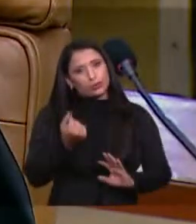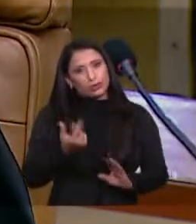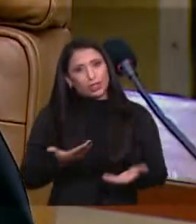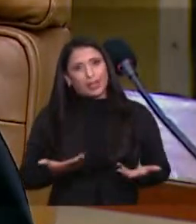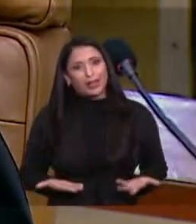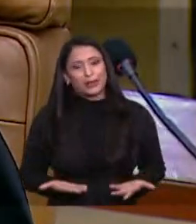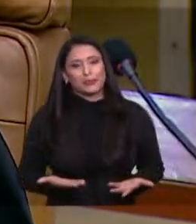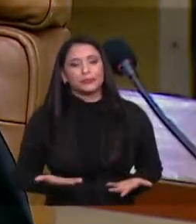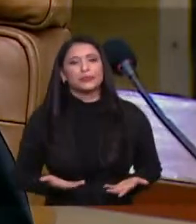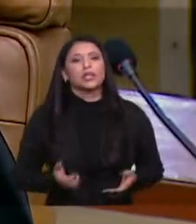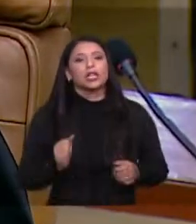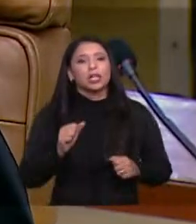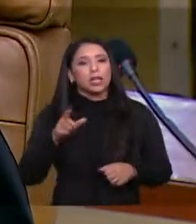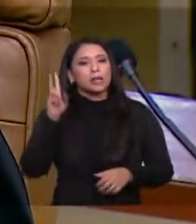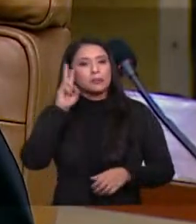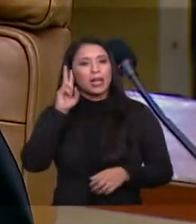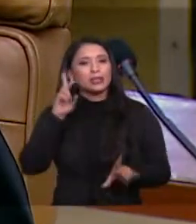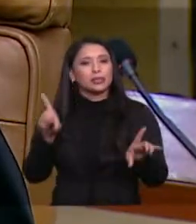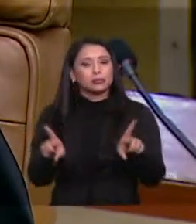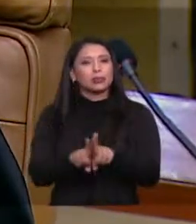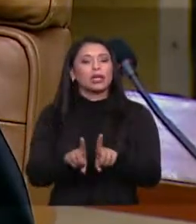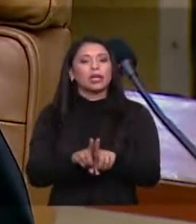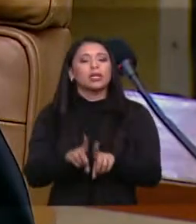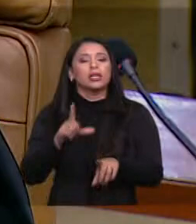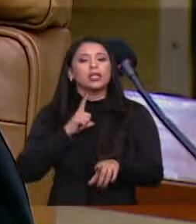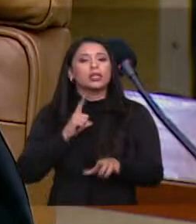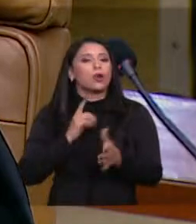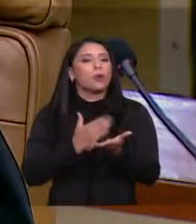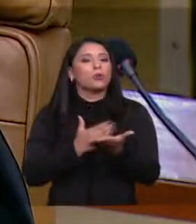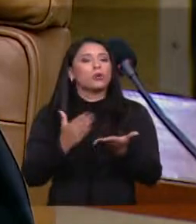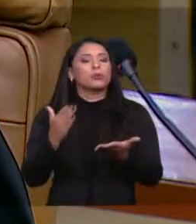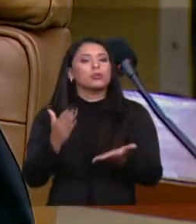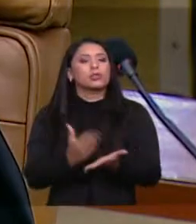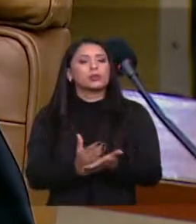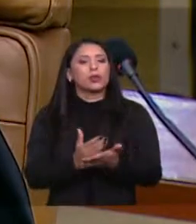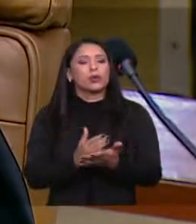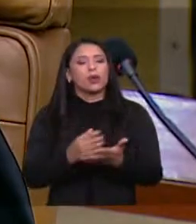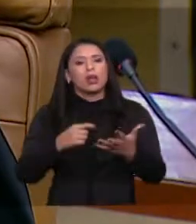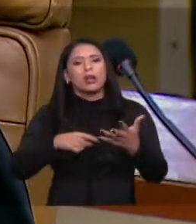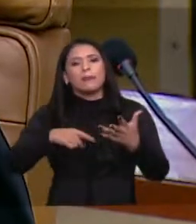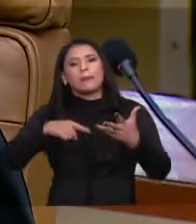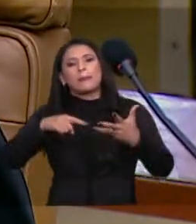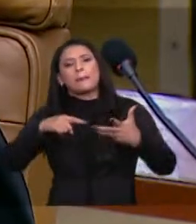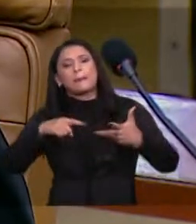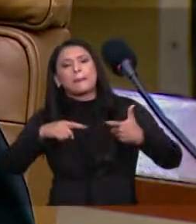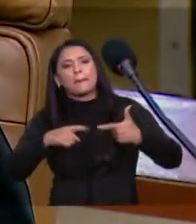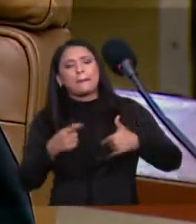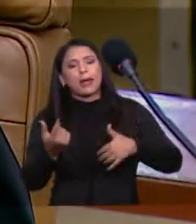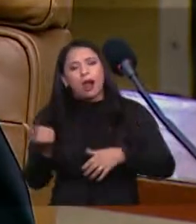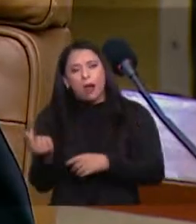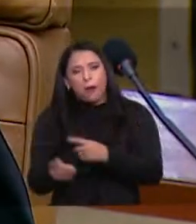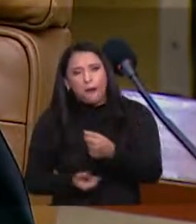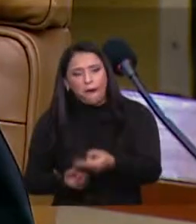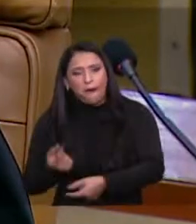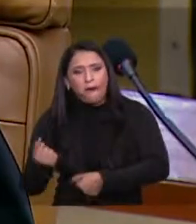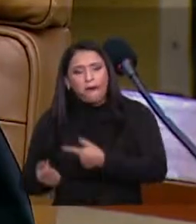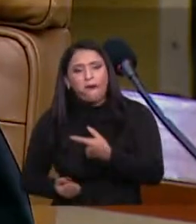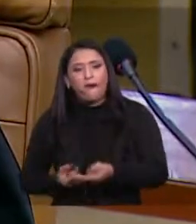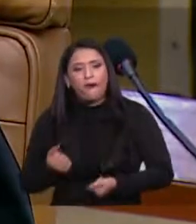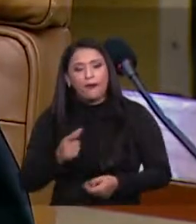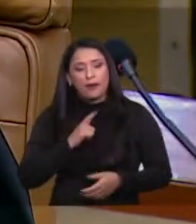deve esquecer ainda das circunstâncias concretas originárias das diversas práticas de lavagem de dinheiro